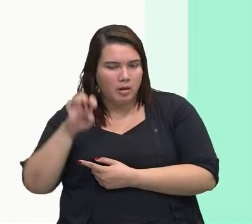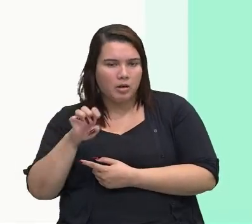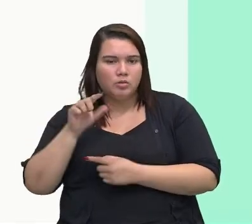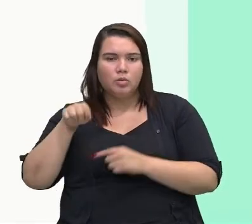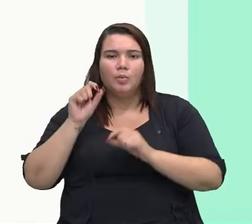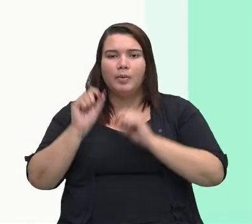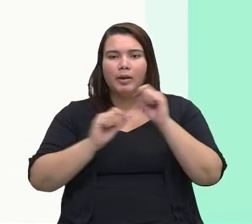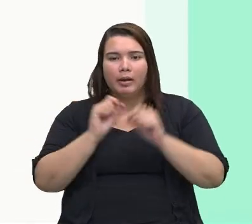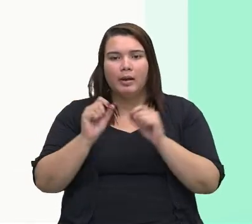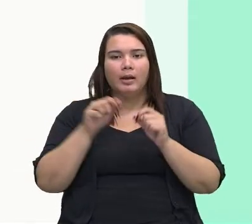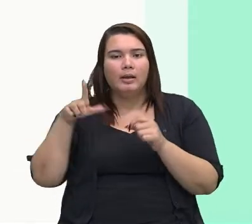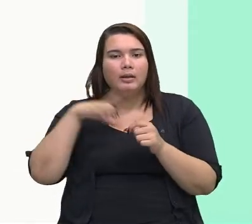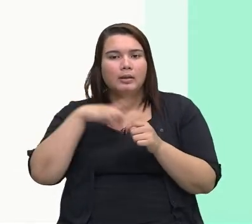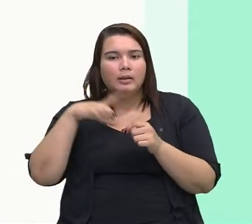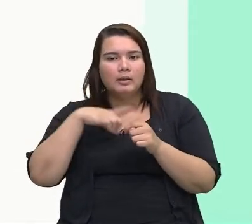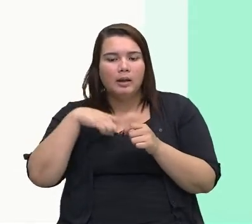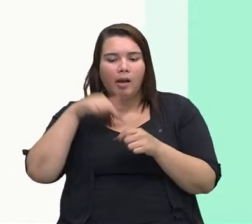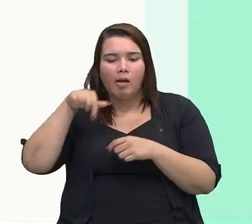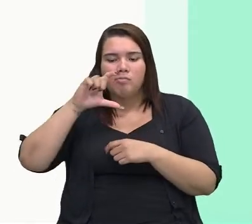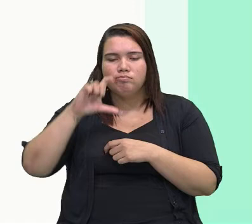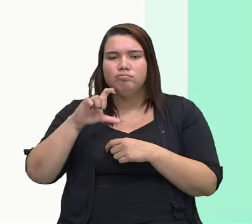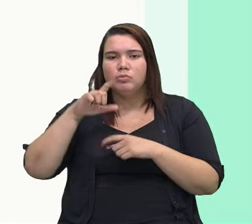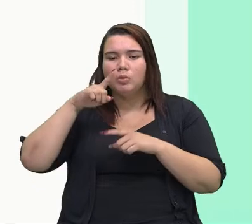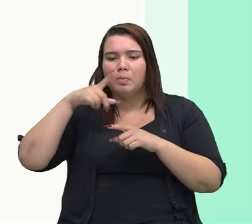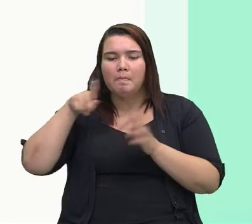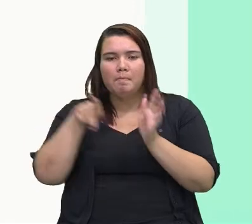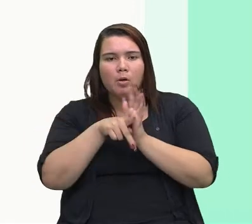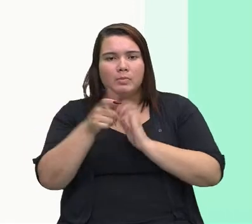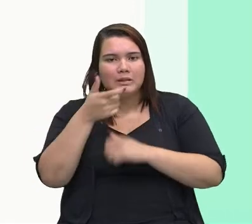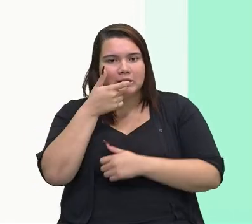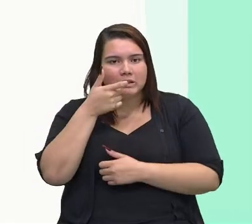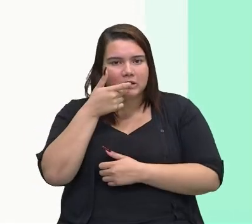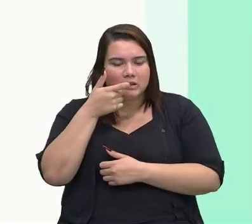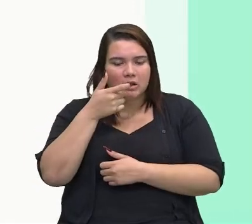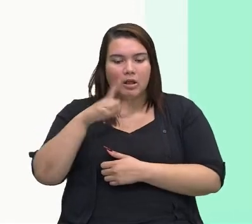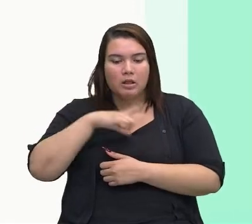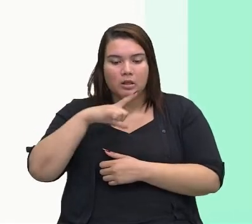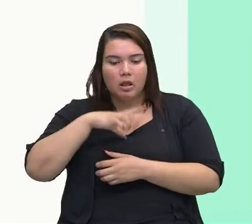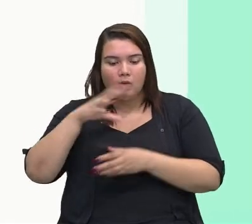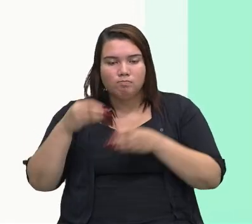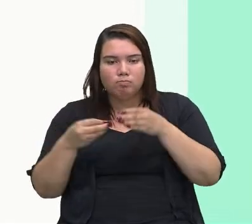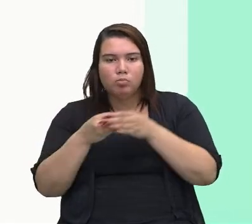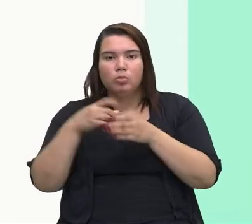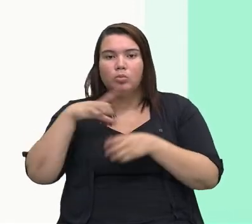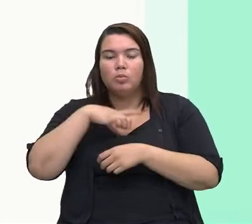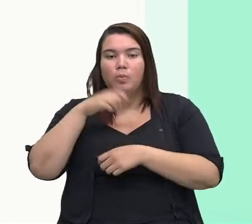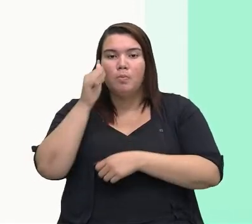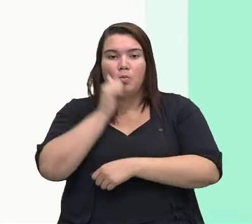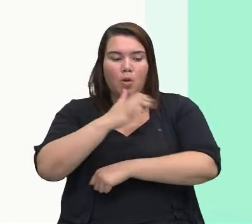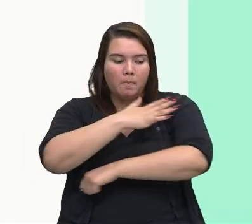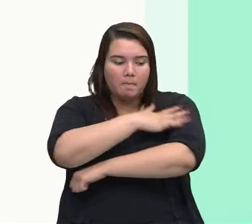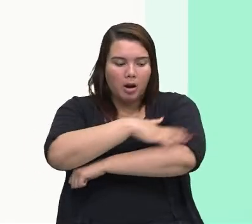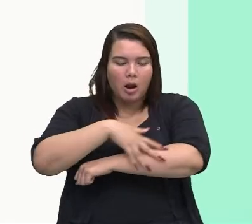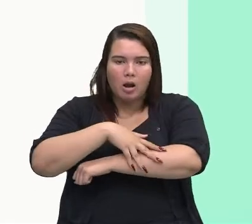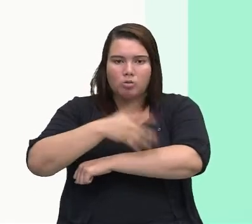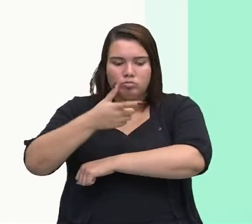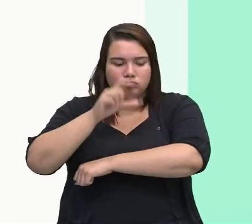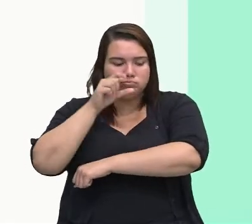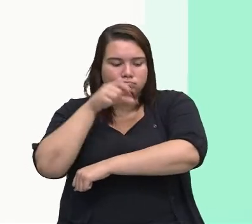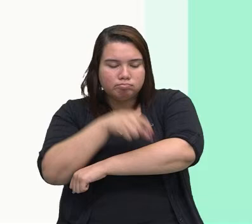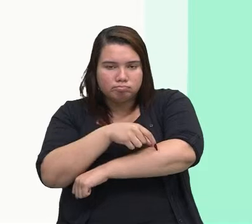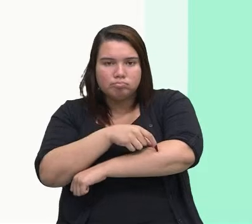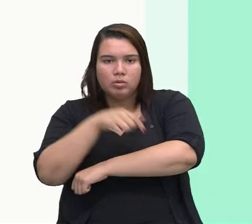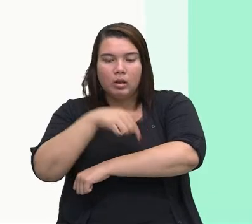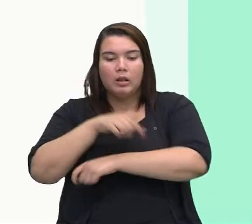no caso, já é um pequeno instrumento ali de plástico, né, que vai ser introduzido numa região do braço da mulher. Também libera hormônios,